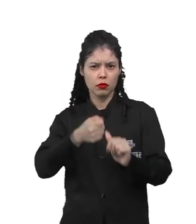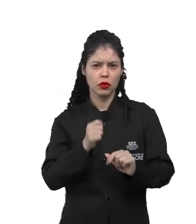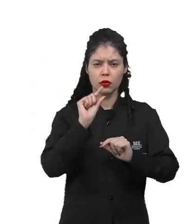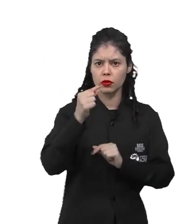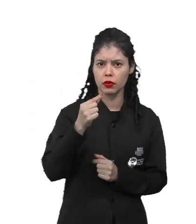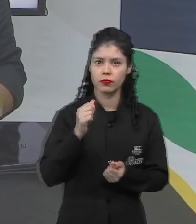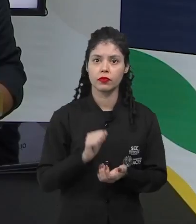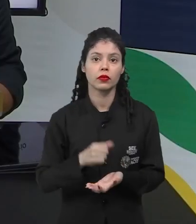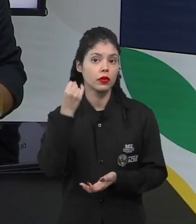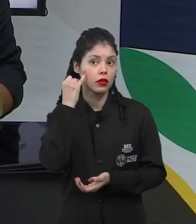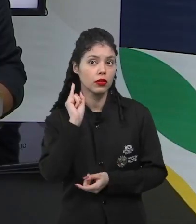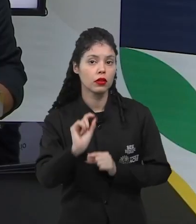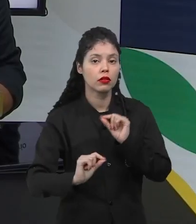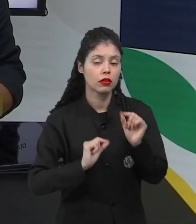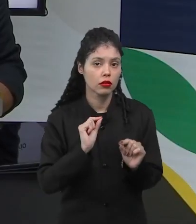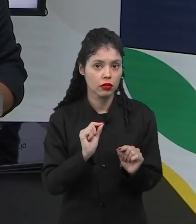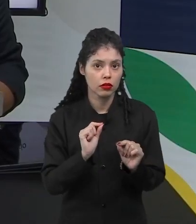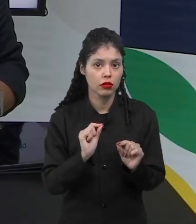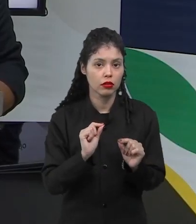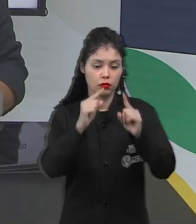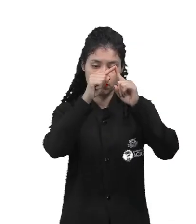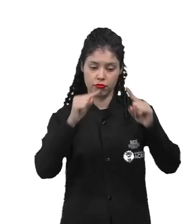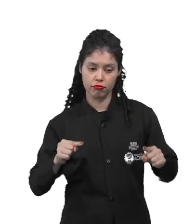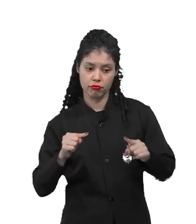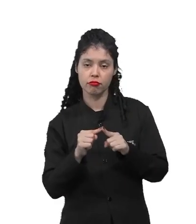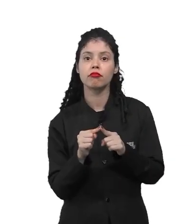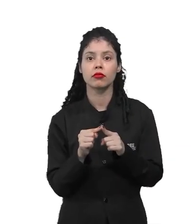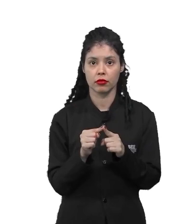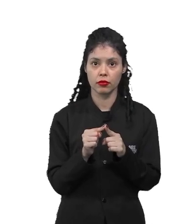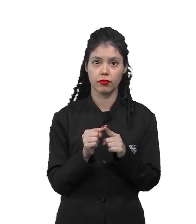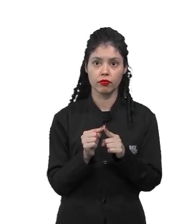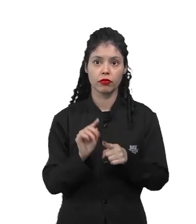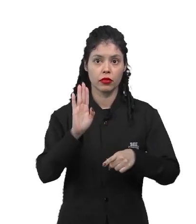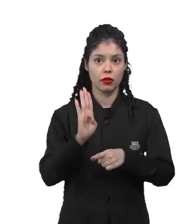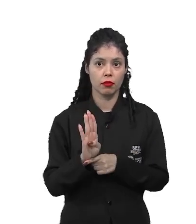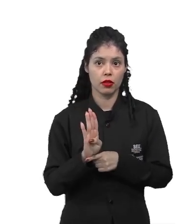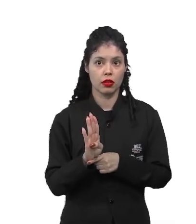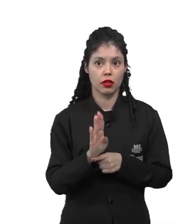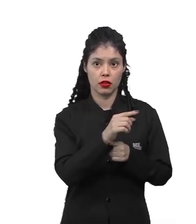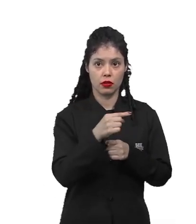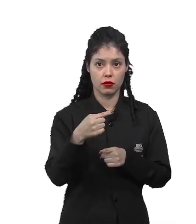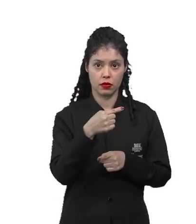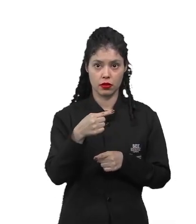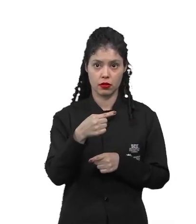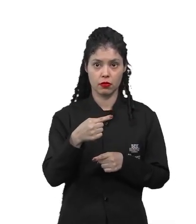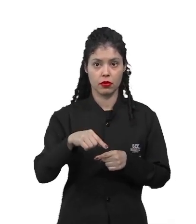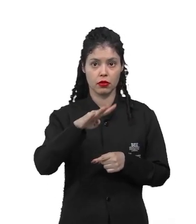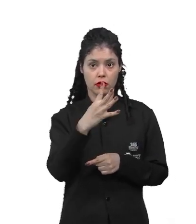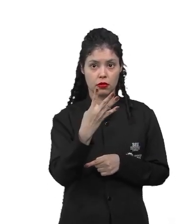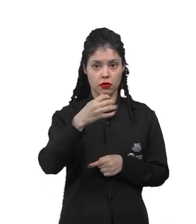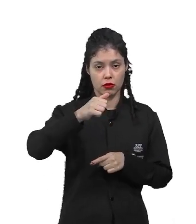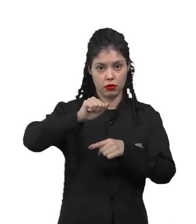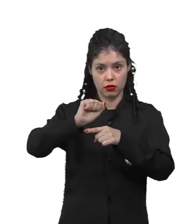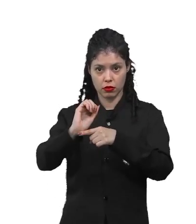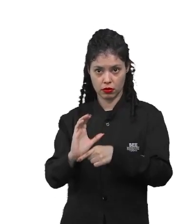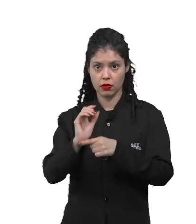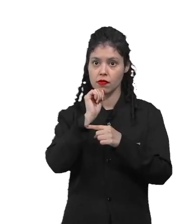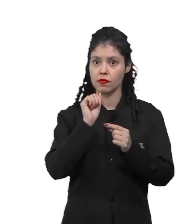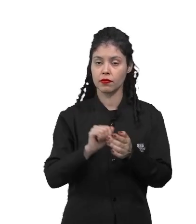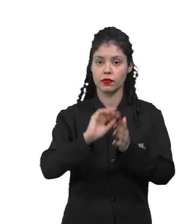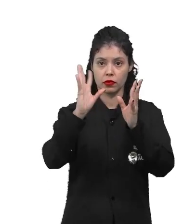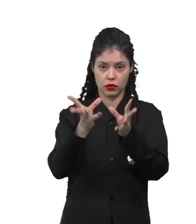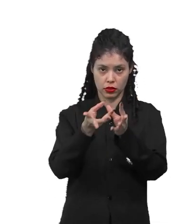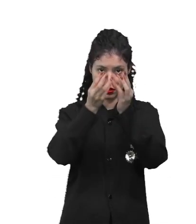tá? A ideia do delta, que é o discriminante, né, que é b ao quadrado menos 4ac, e extremamente importante, estudante, grava